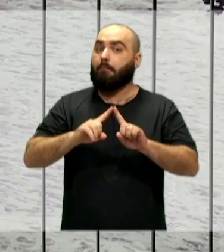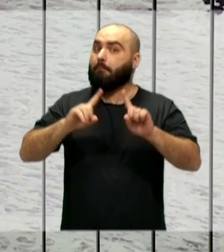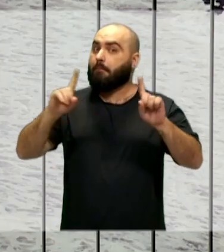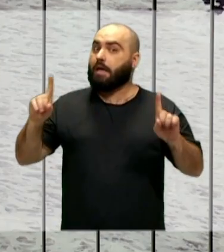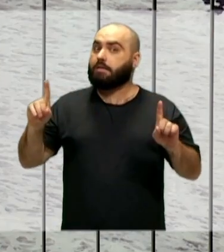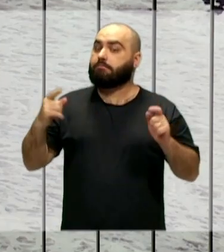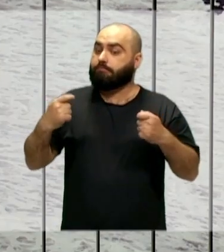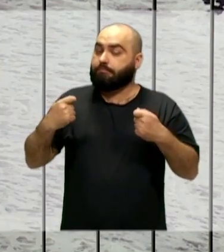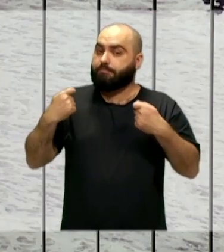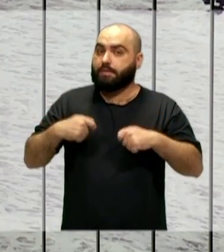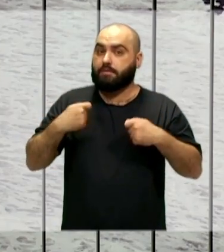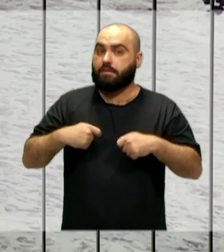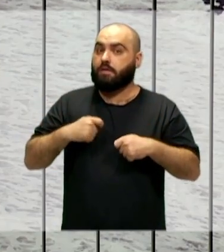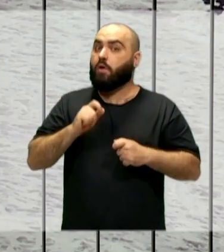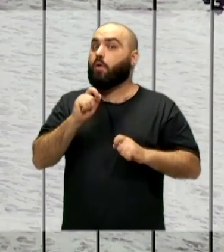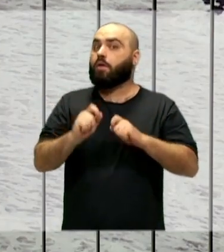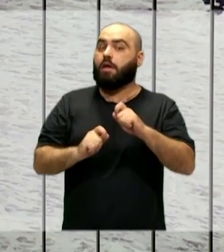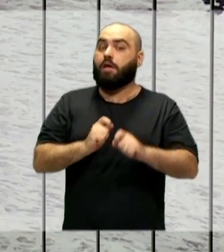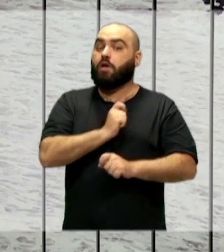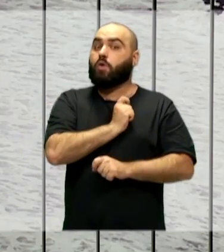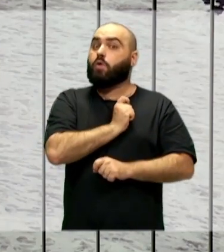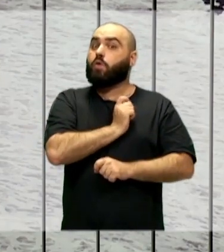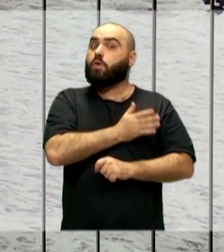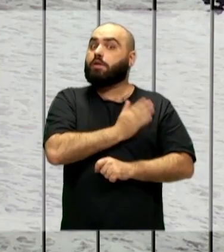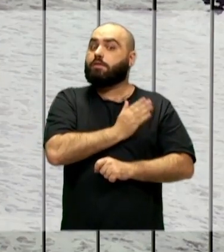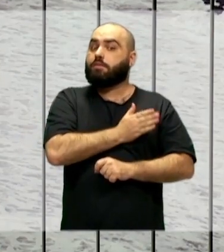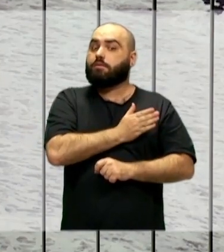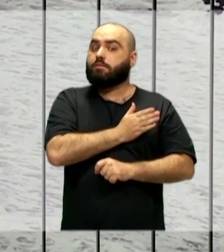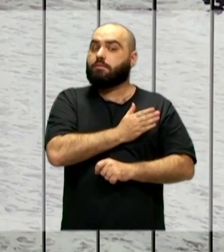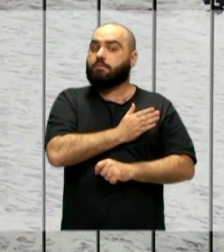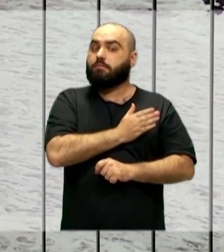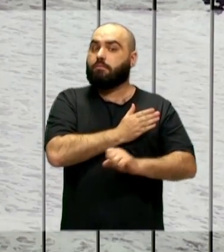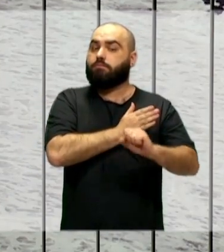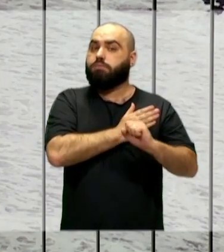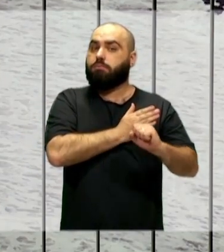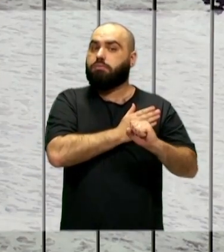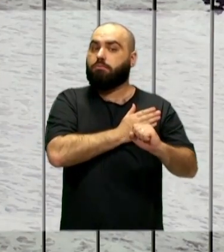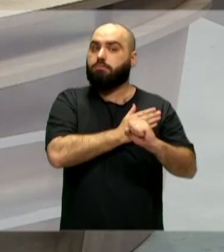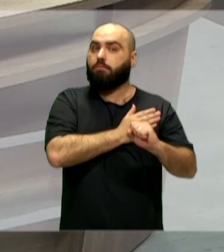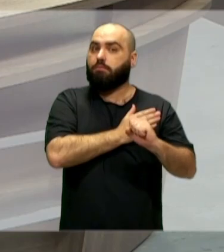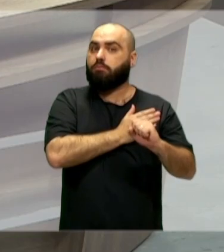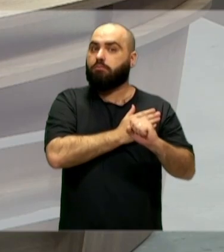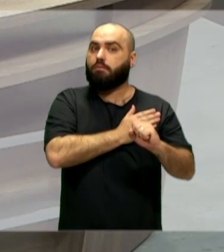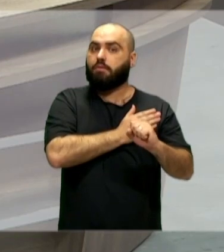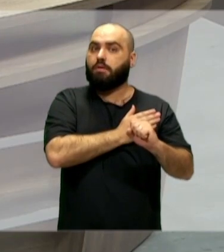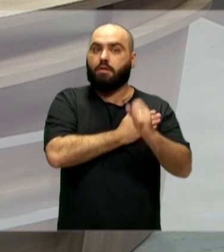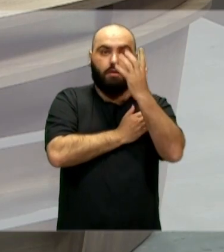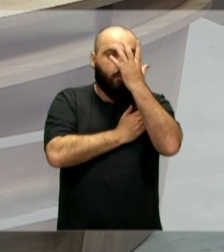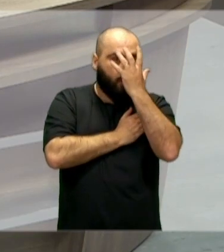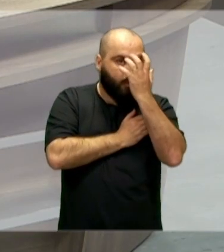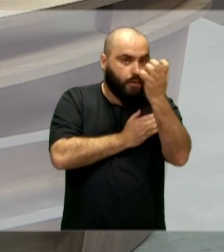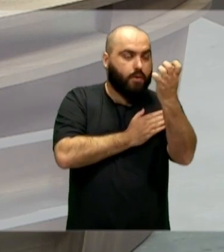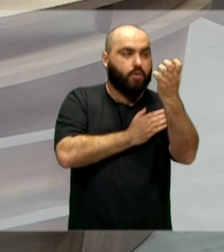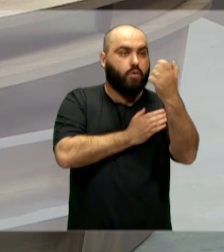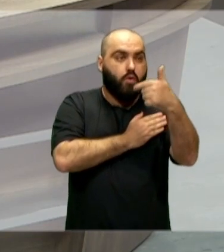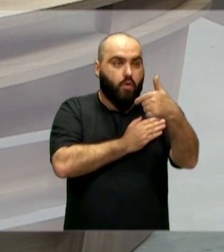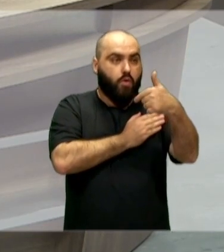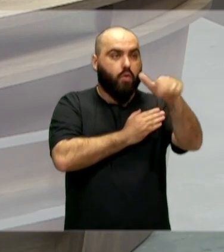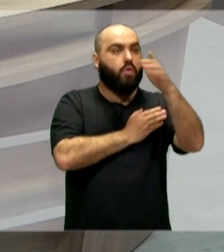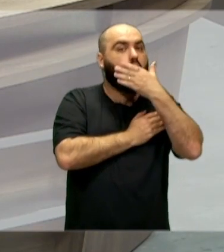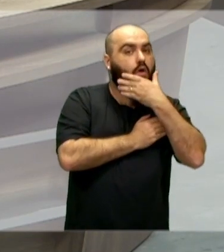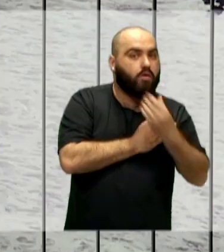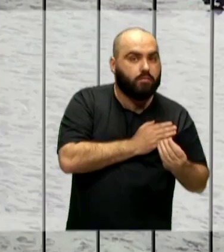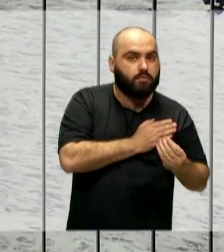aquela questão do coração batendo realmente mais forte. Nesse momento, meu coração está batendo mais forte dessa maneira. Agora, se meu coração vai continuar batendo mais